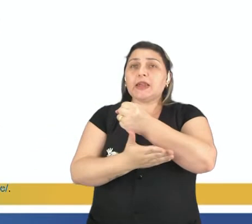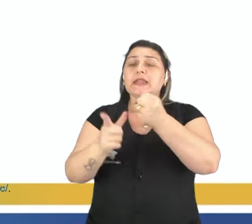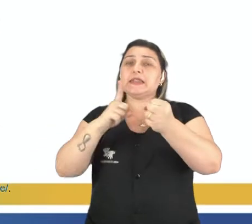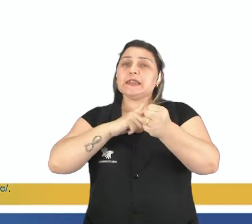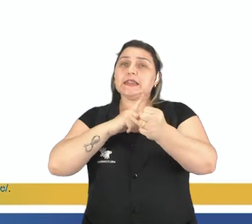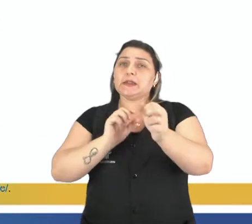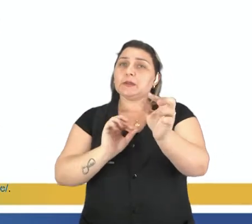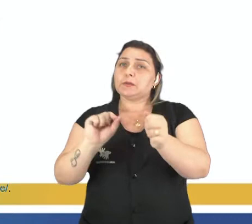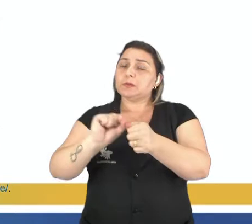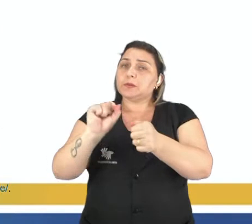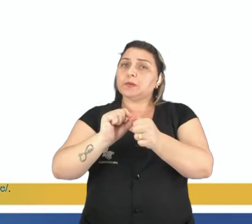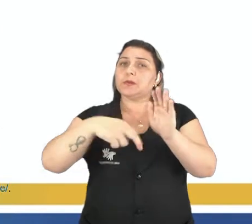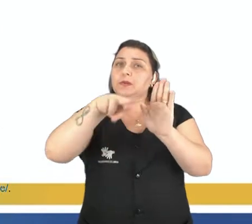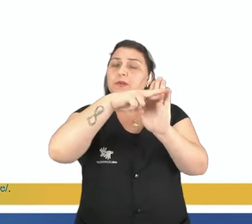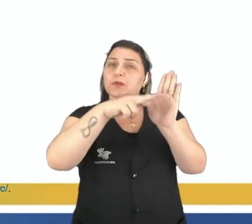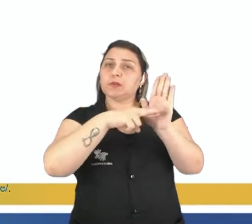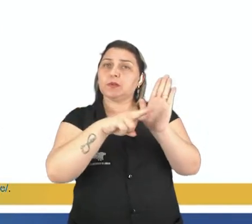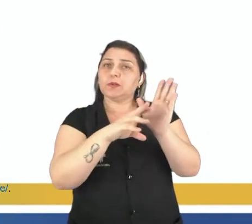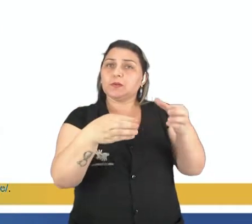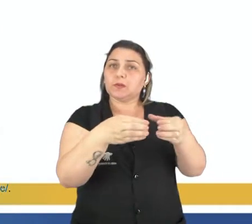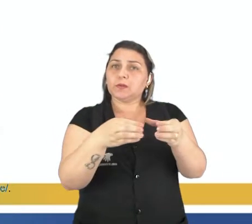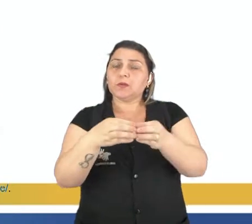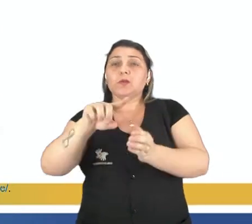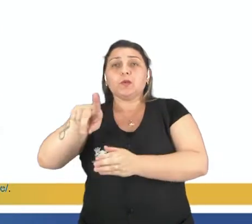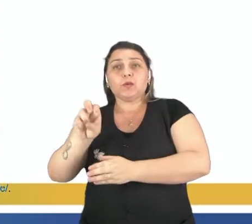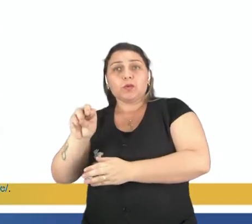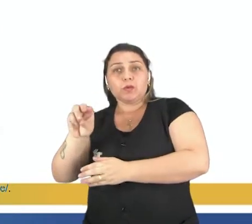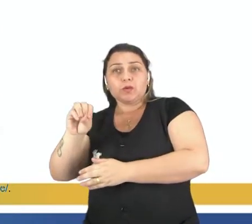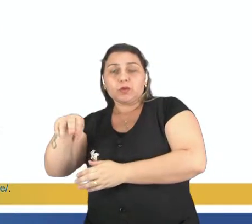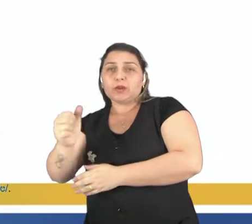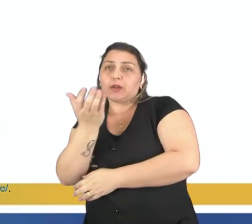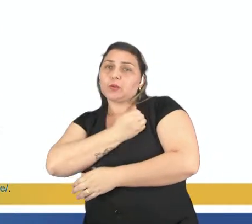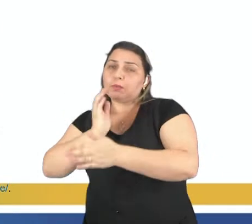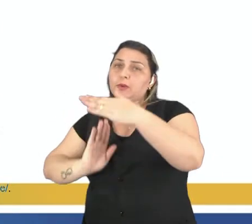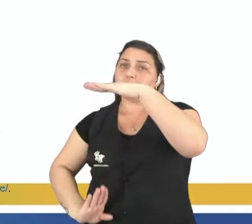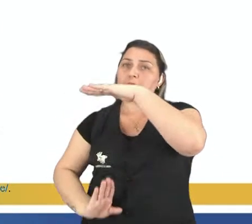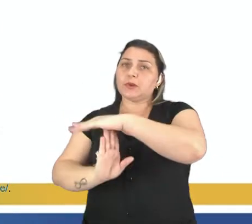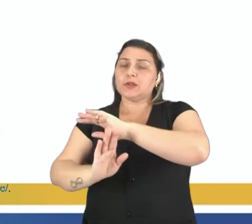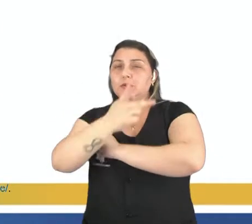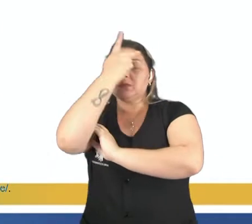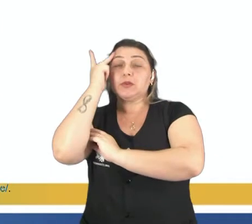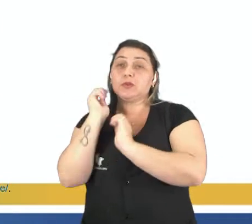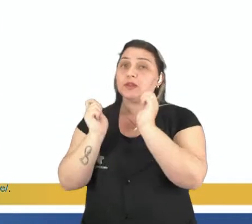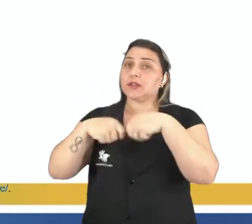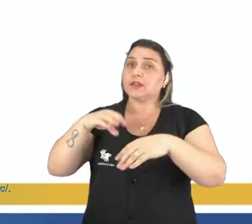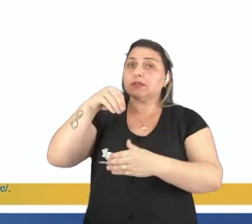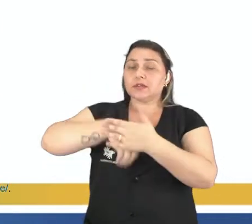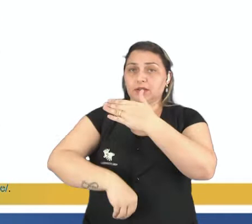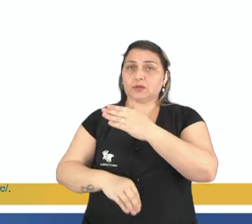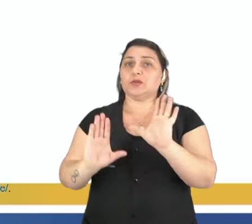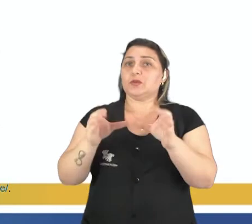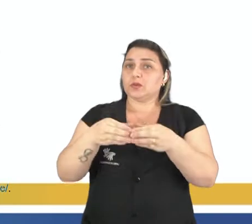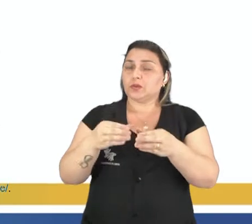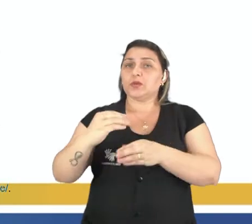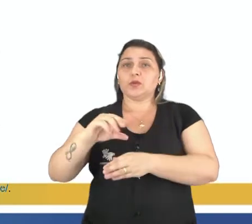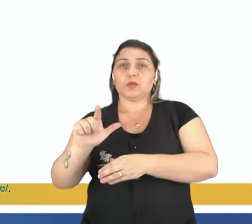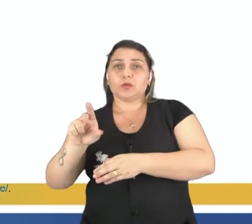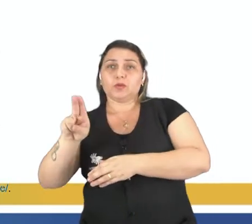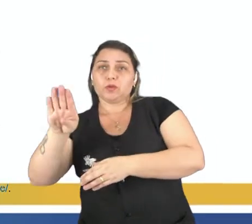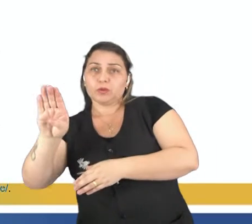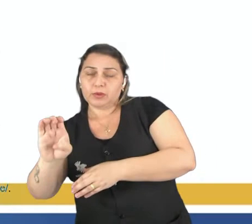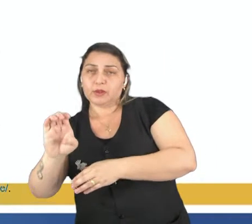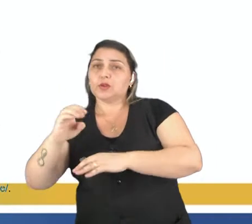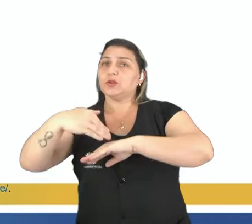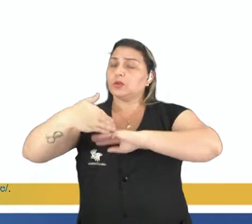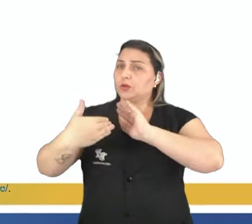regras. Os estádios foram divididos por zonas, com um número máximo de pessoas permitidas. Além disso, todos os